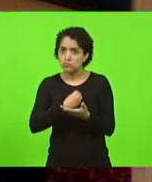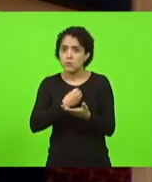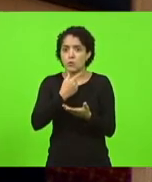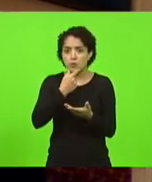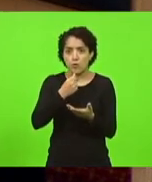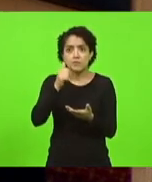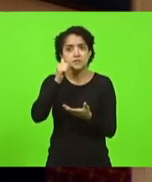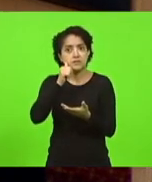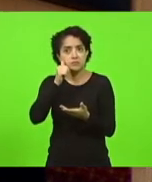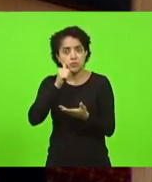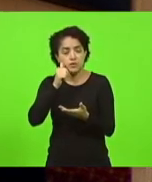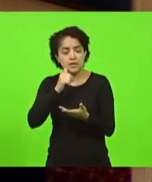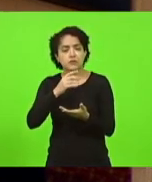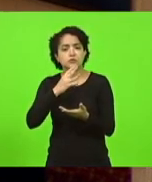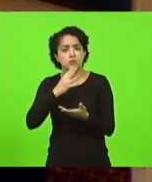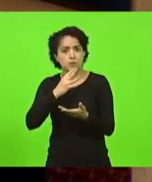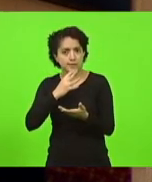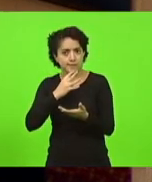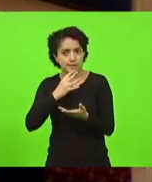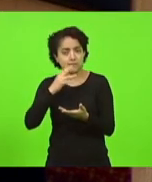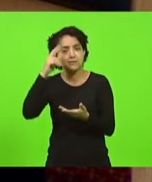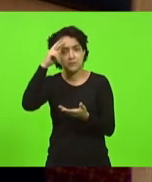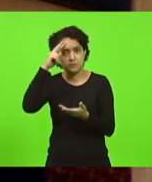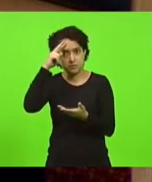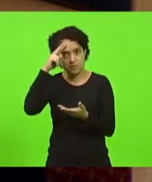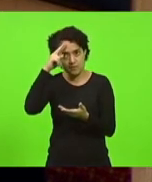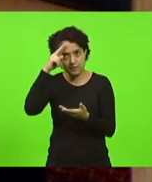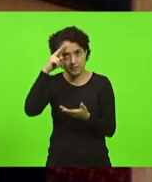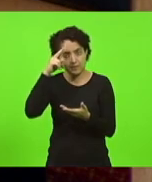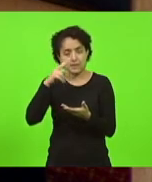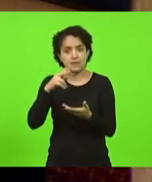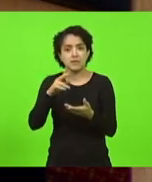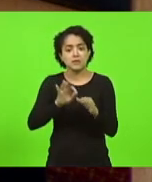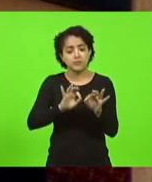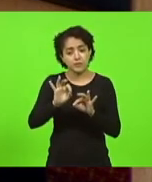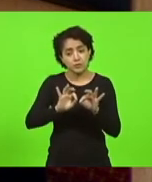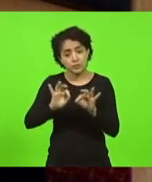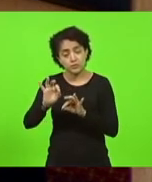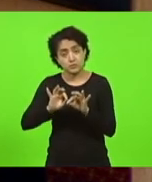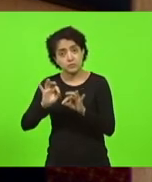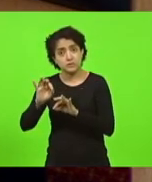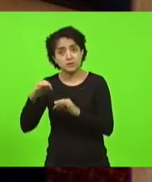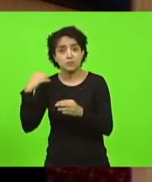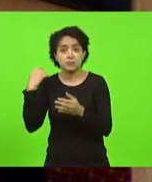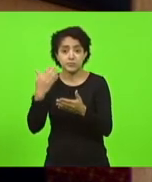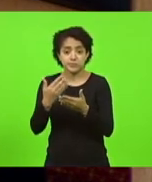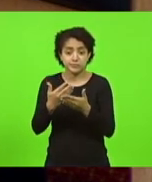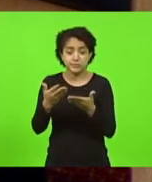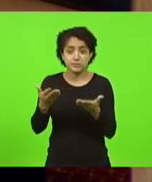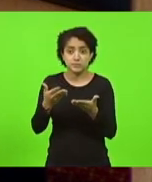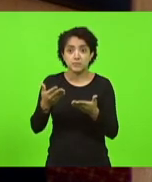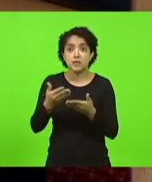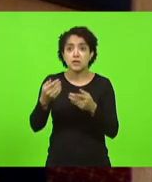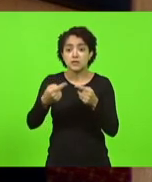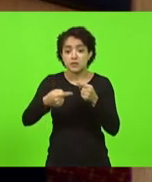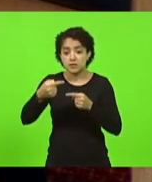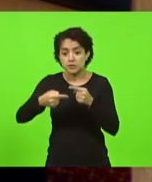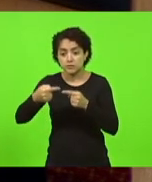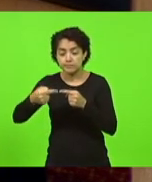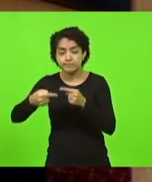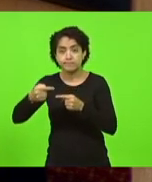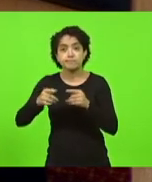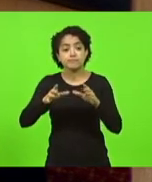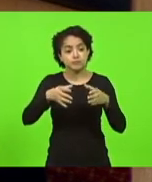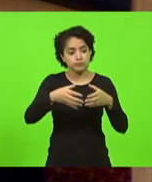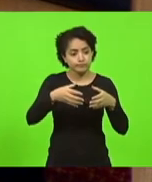casa, conhece essa história que foi construída ao largo desse ano, na negociação com o quadro de pessoal do